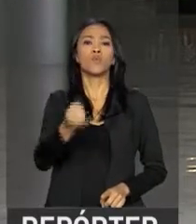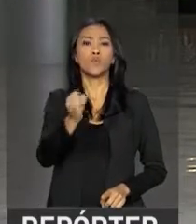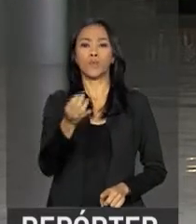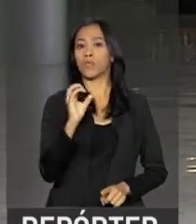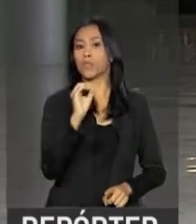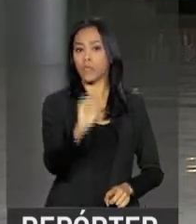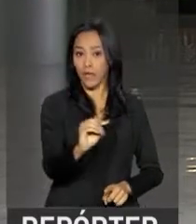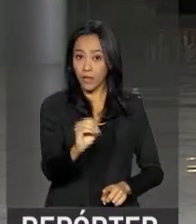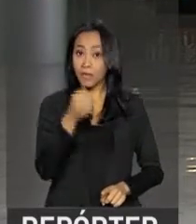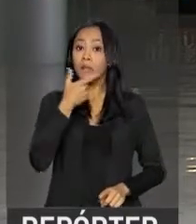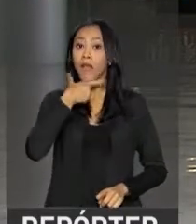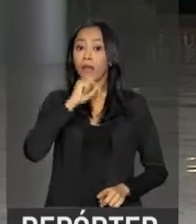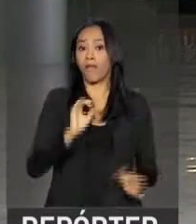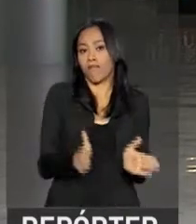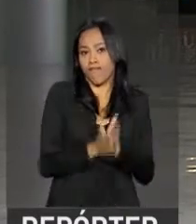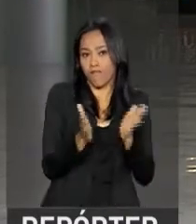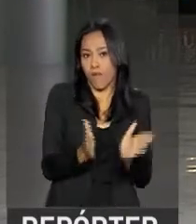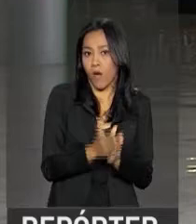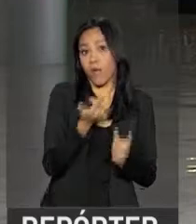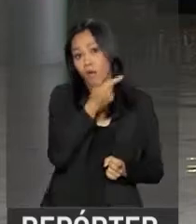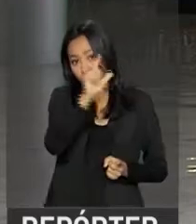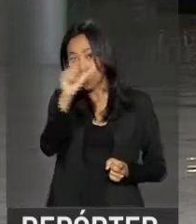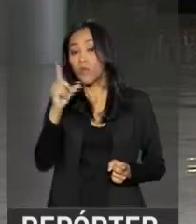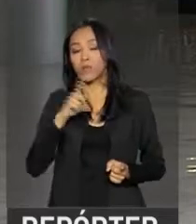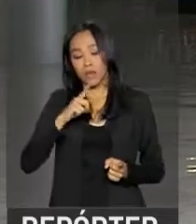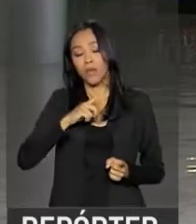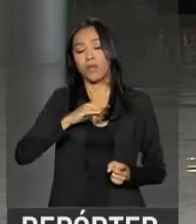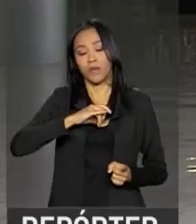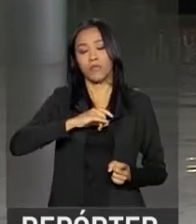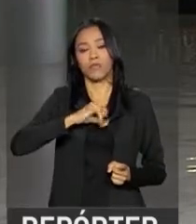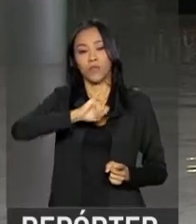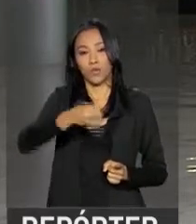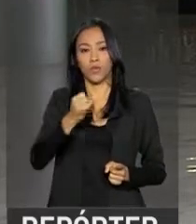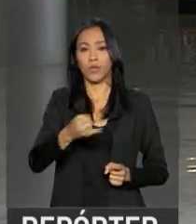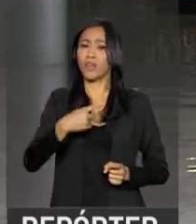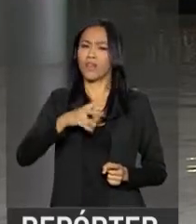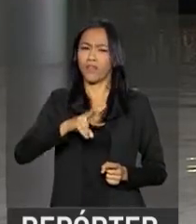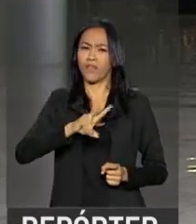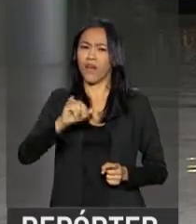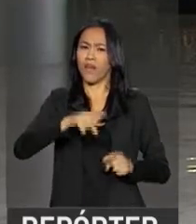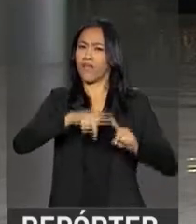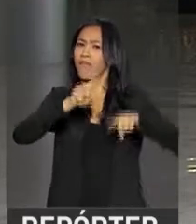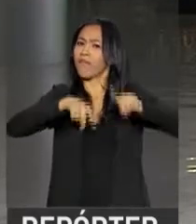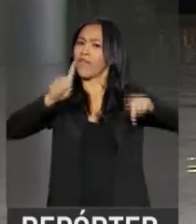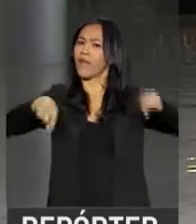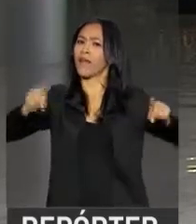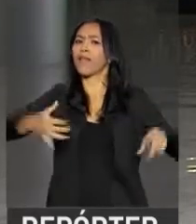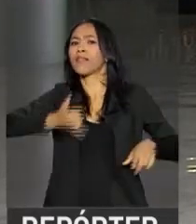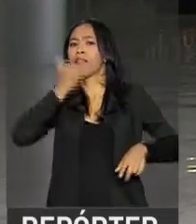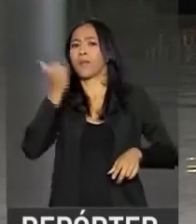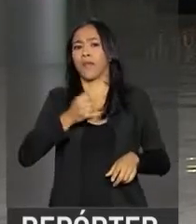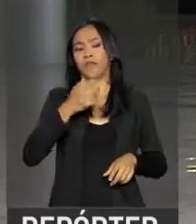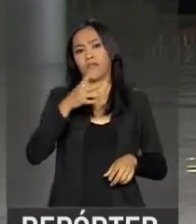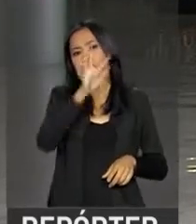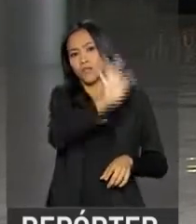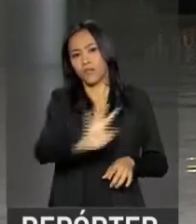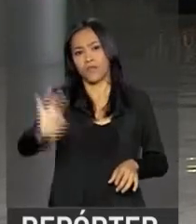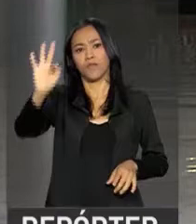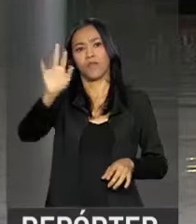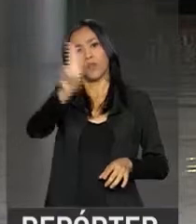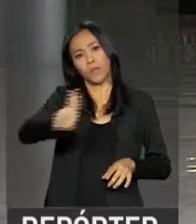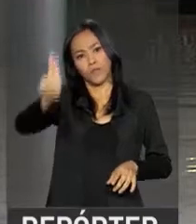carentes a os demais terão juros que vai variar de acordo com a instituição a instituição financeira onde for